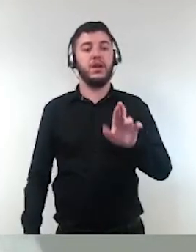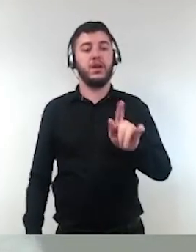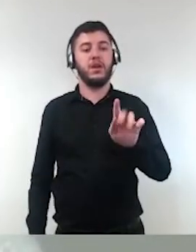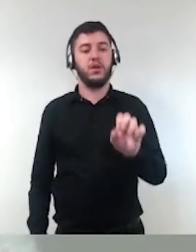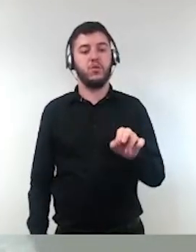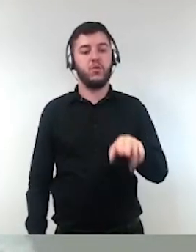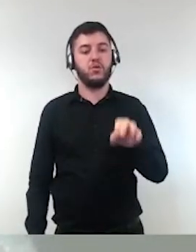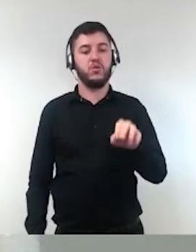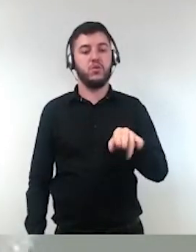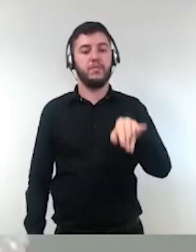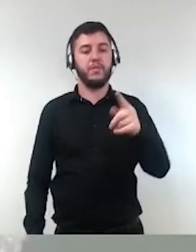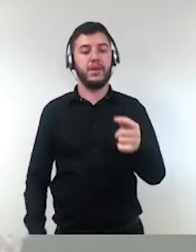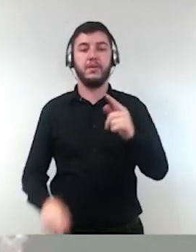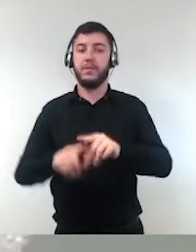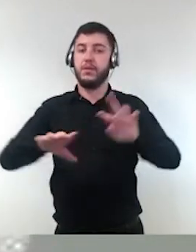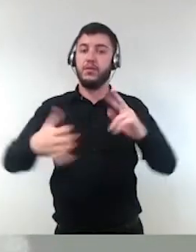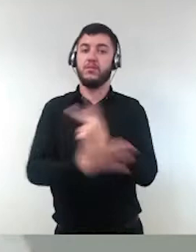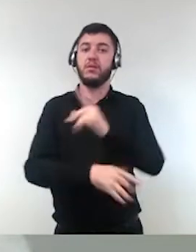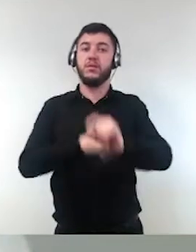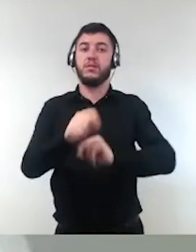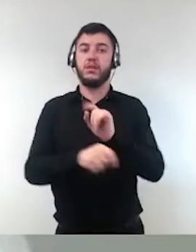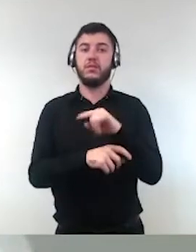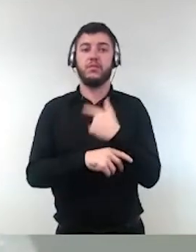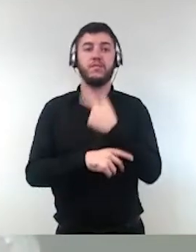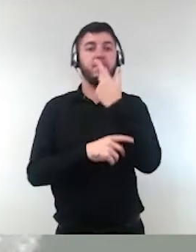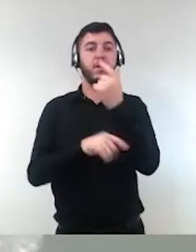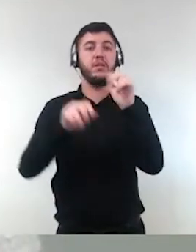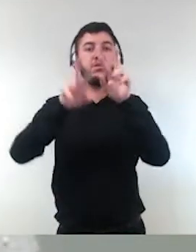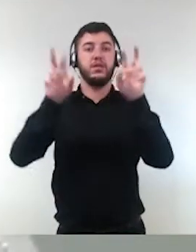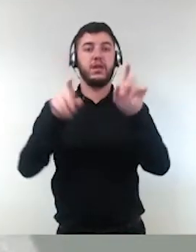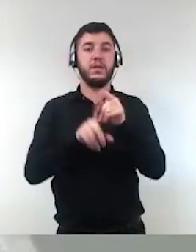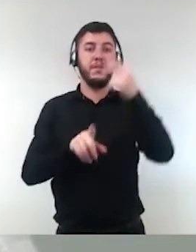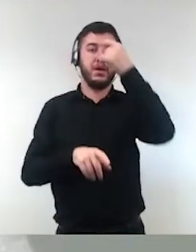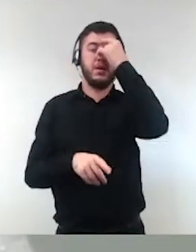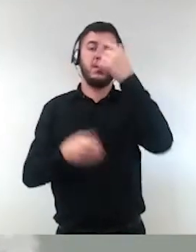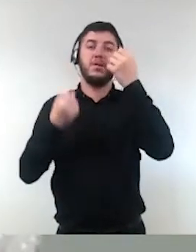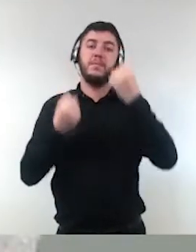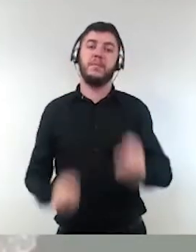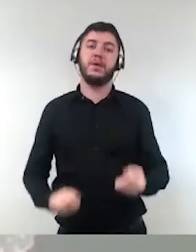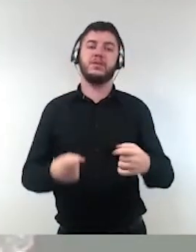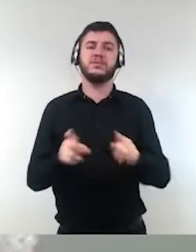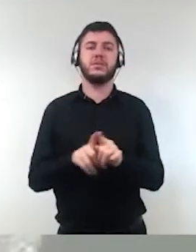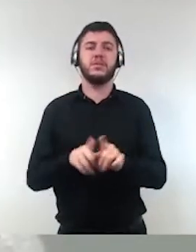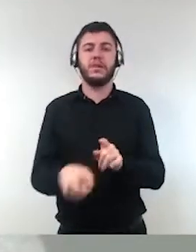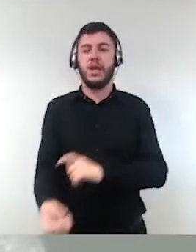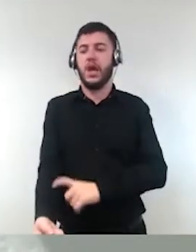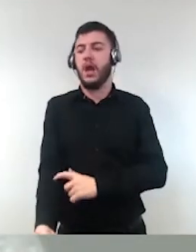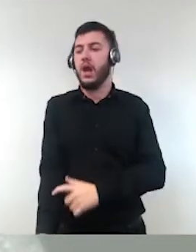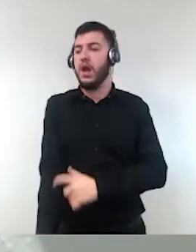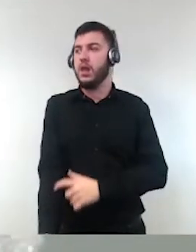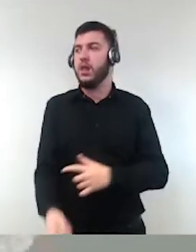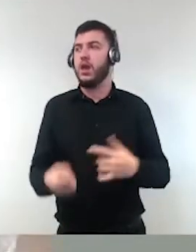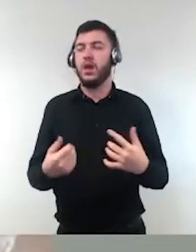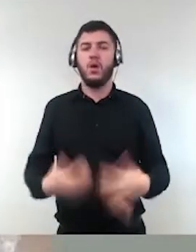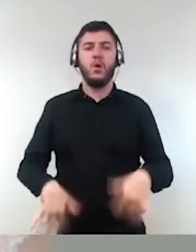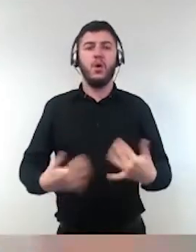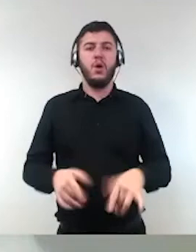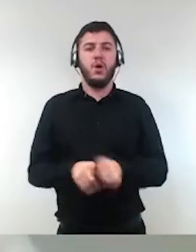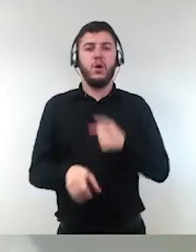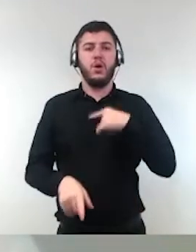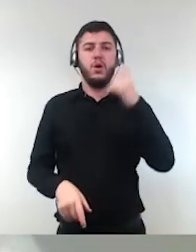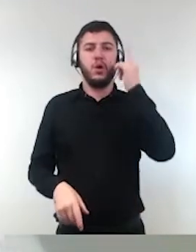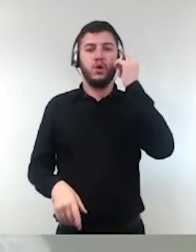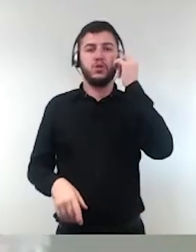dia, senão que na sobrecarga mental, no estresse, na falta de sono, na